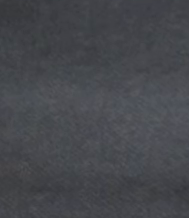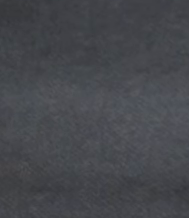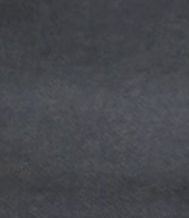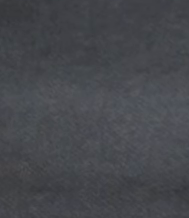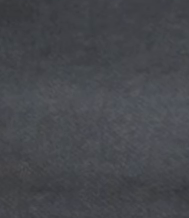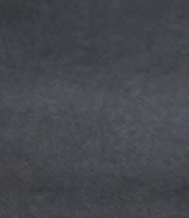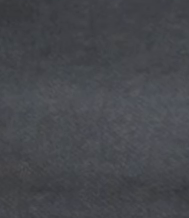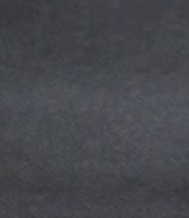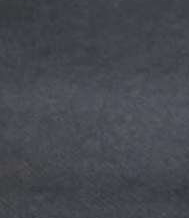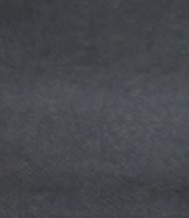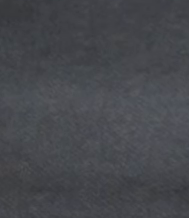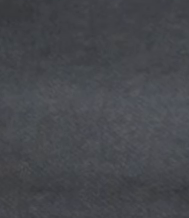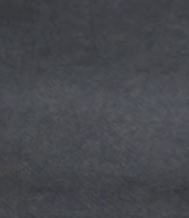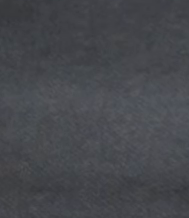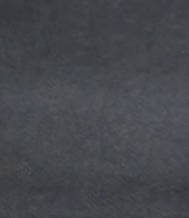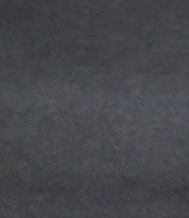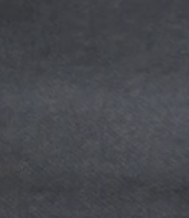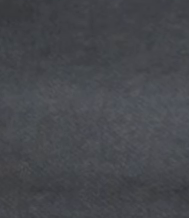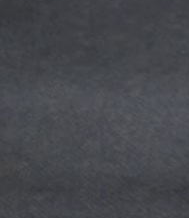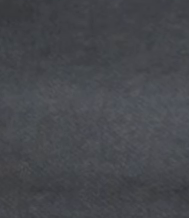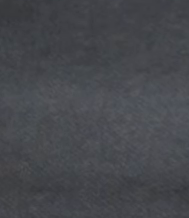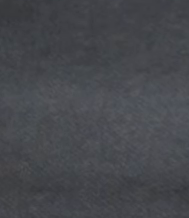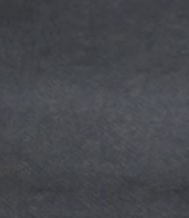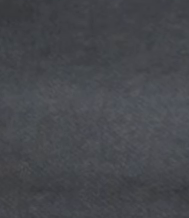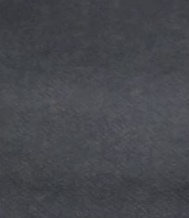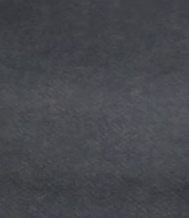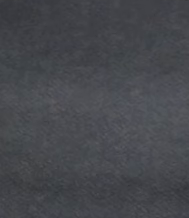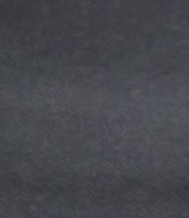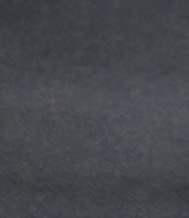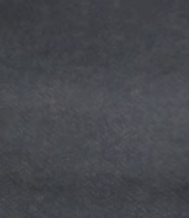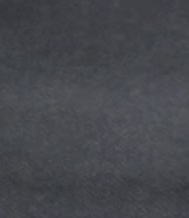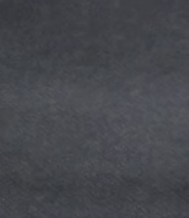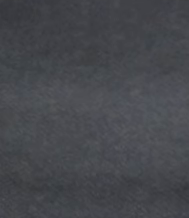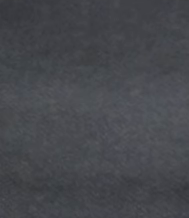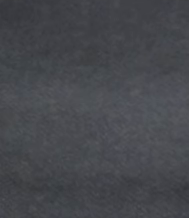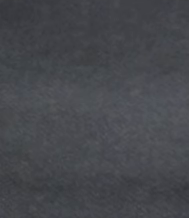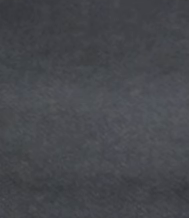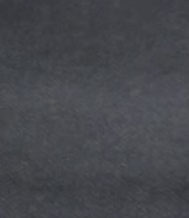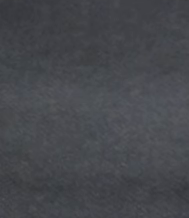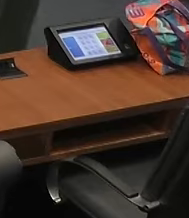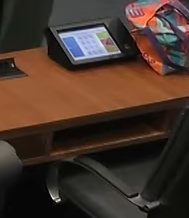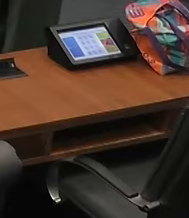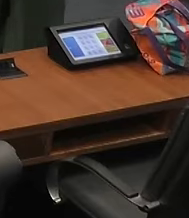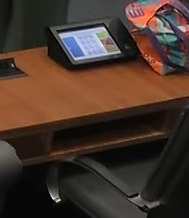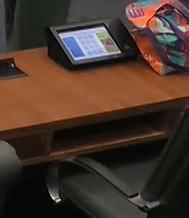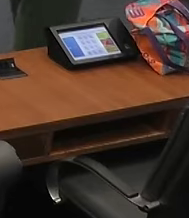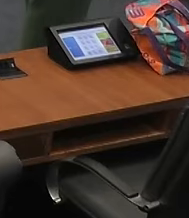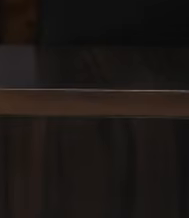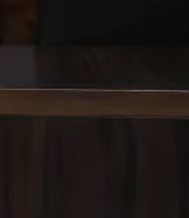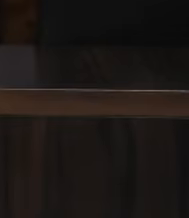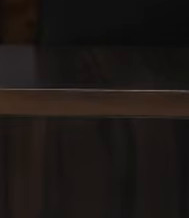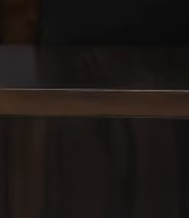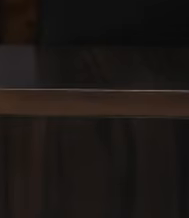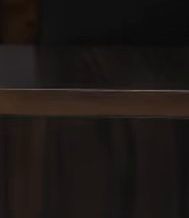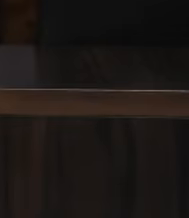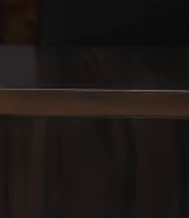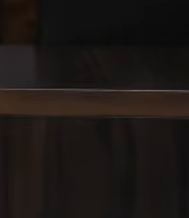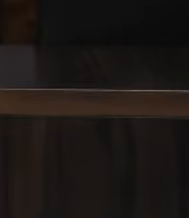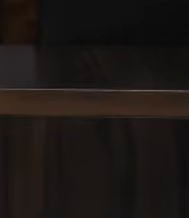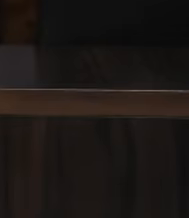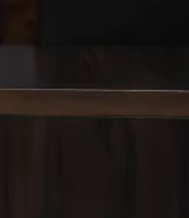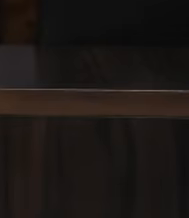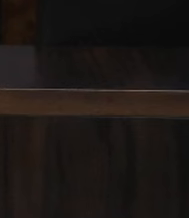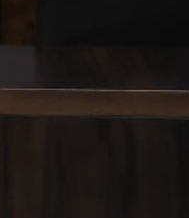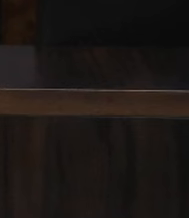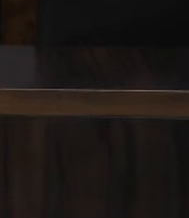minutos, foi encerrada às 12 horas e 13 minutos. Lida e aprovada a ata, passe ao